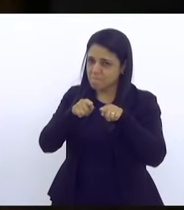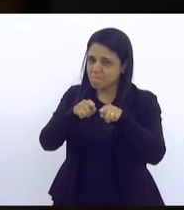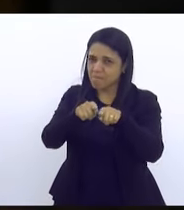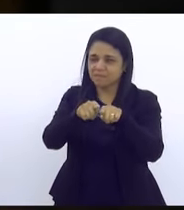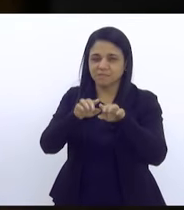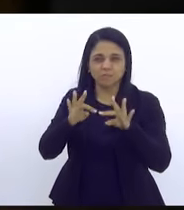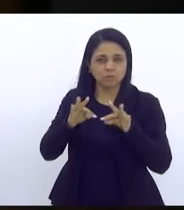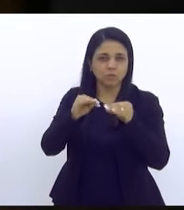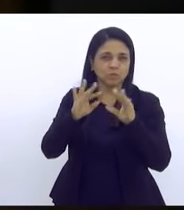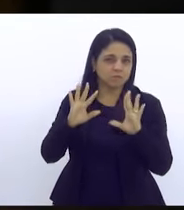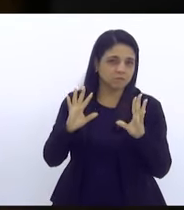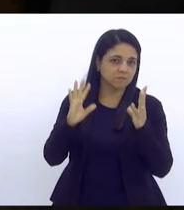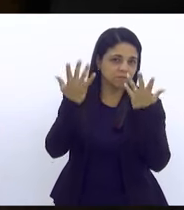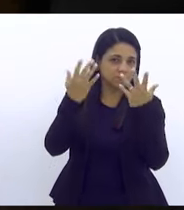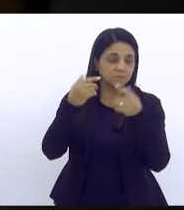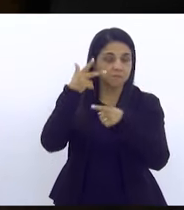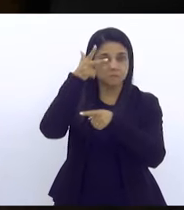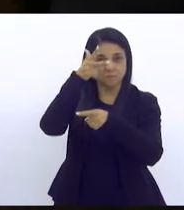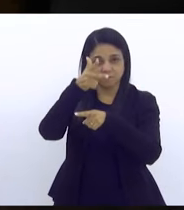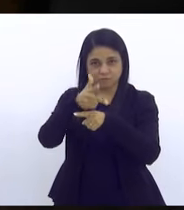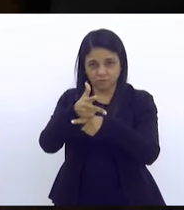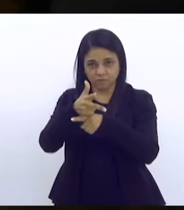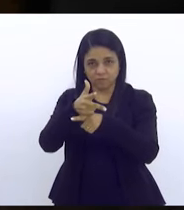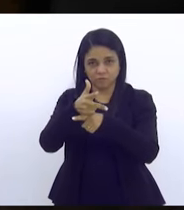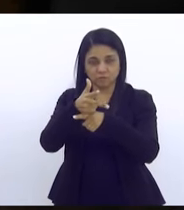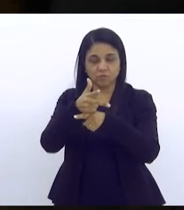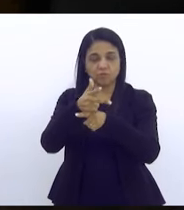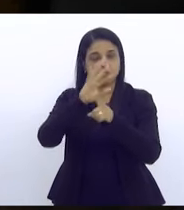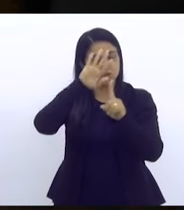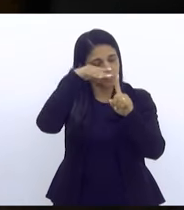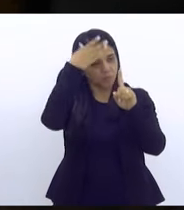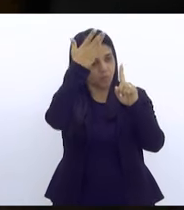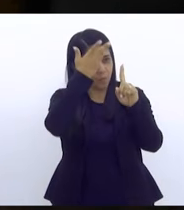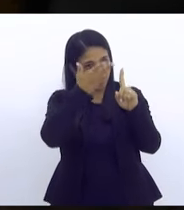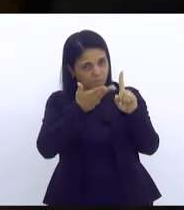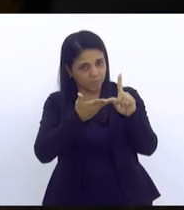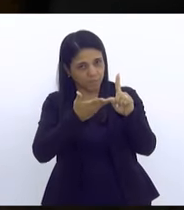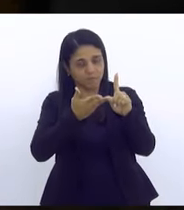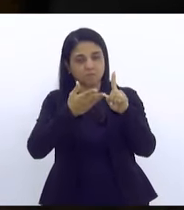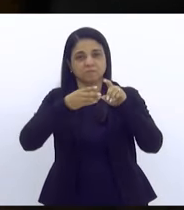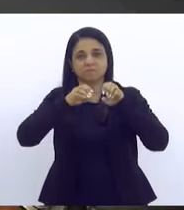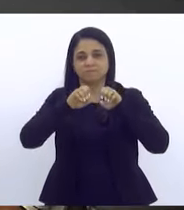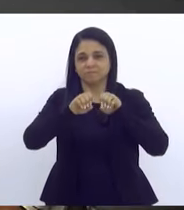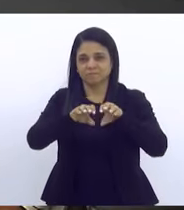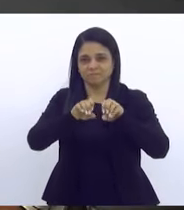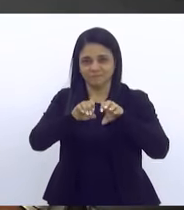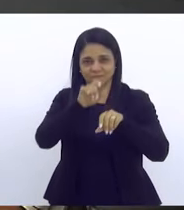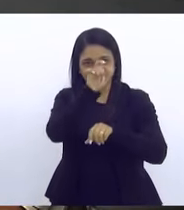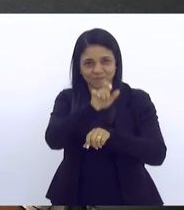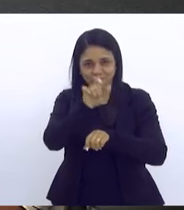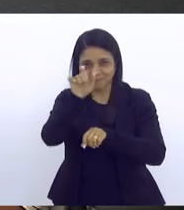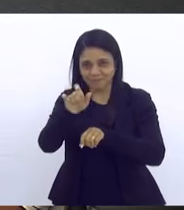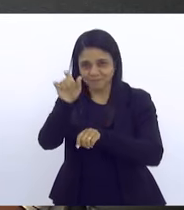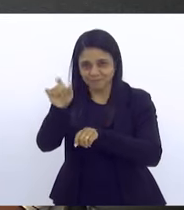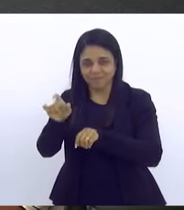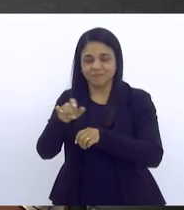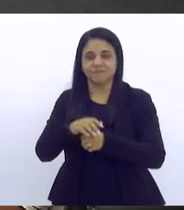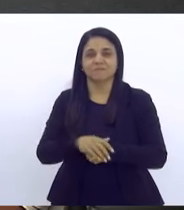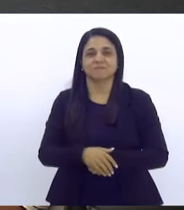eventos, para exibir um vídeo em homenagem às educadoras.